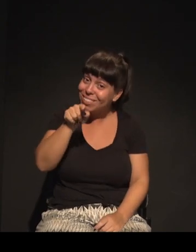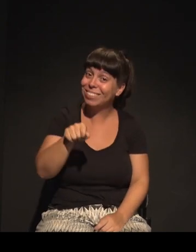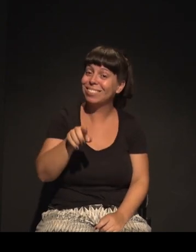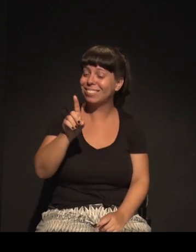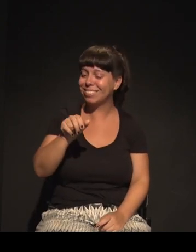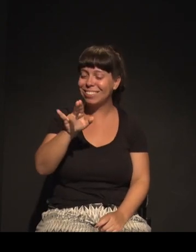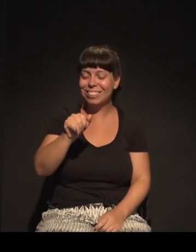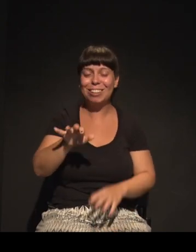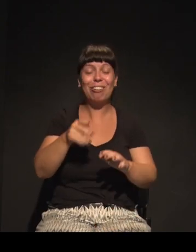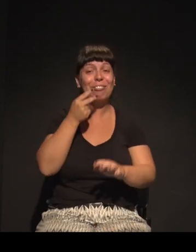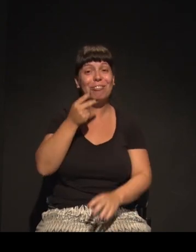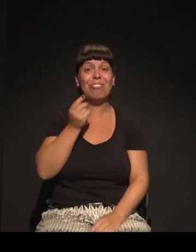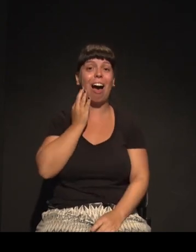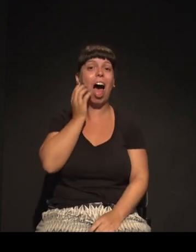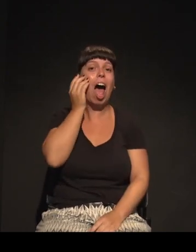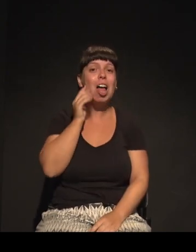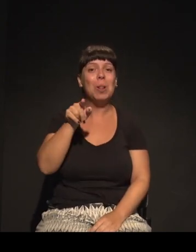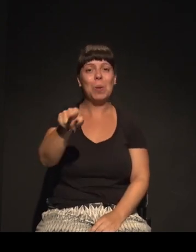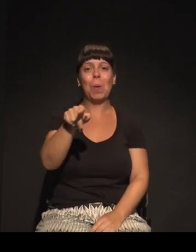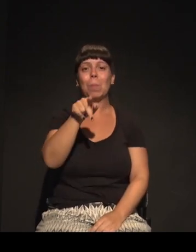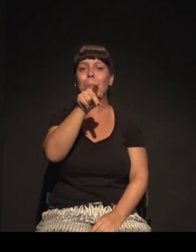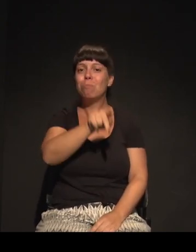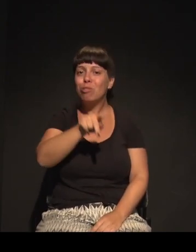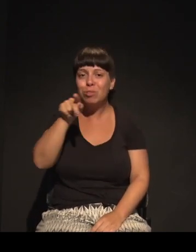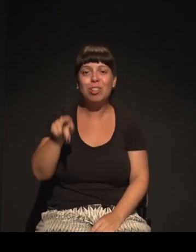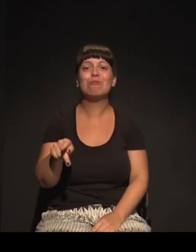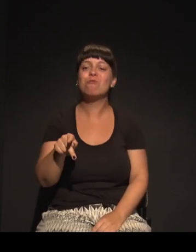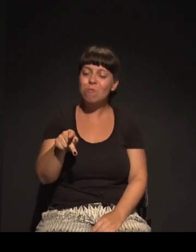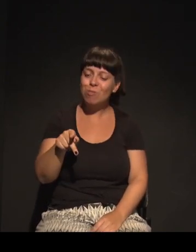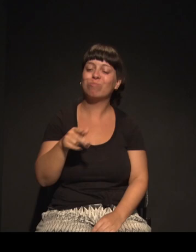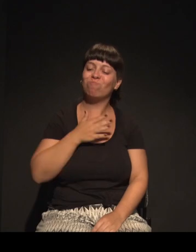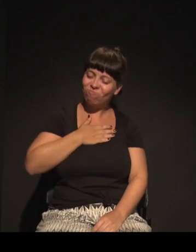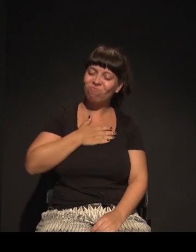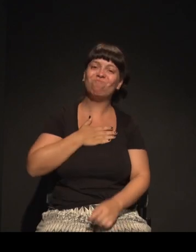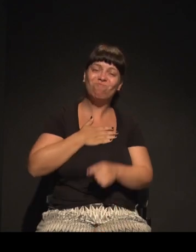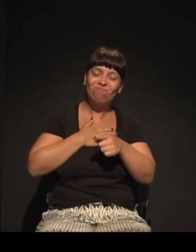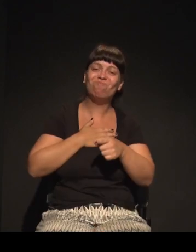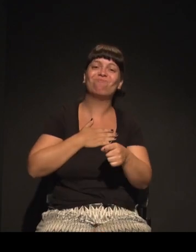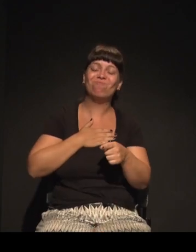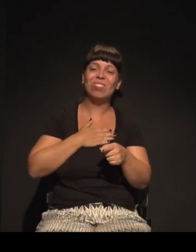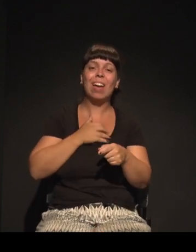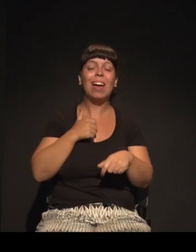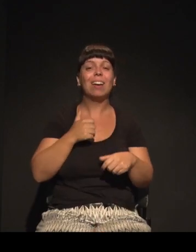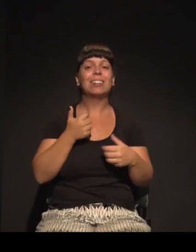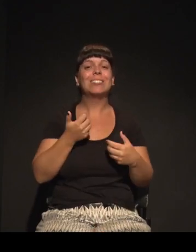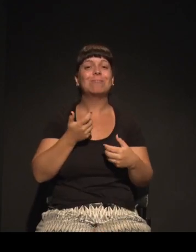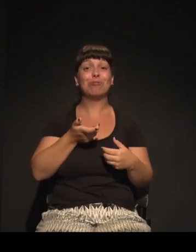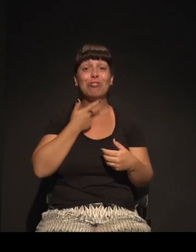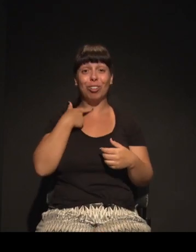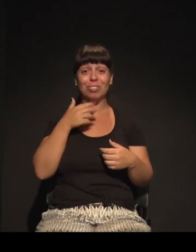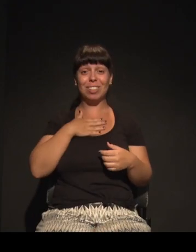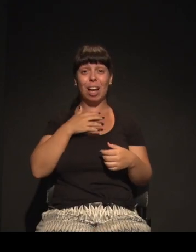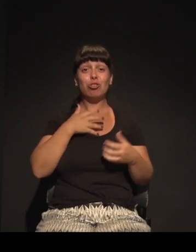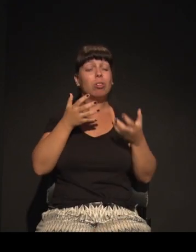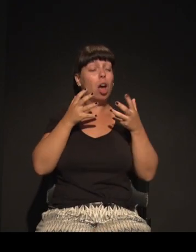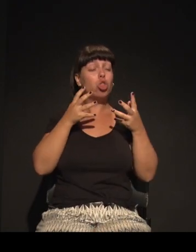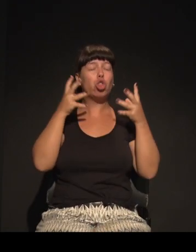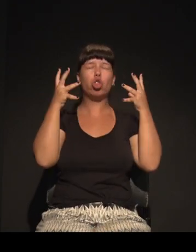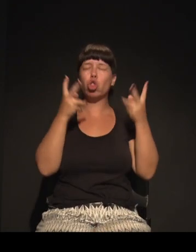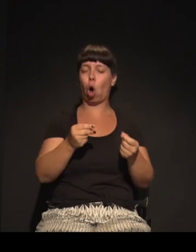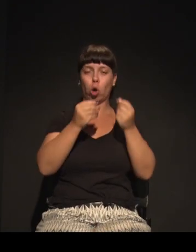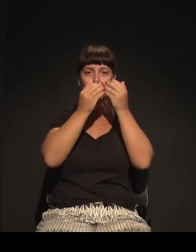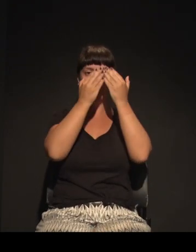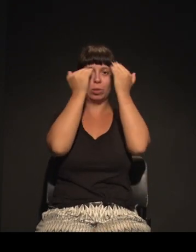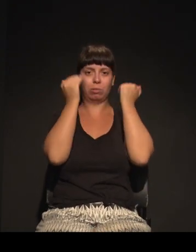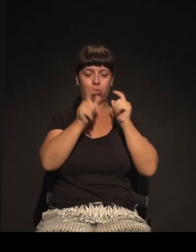sabe ele foi o professor que eu gostava bastante e eu queria que todos os indígenas fossem pra escola fossem